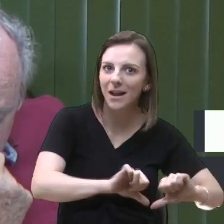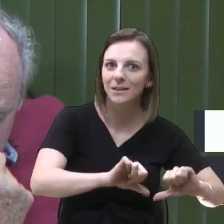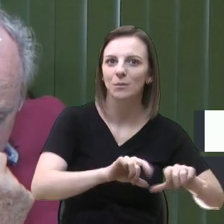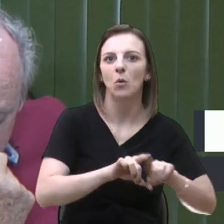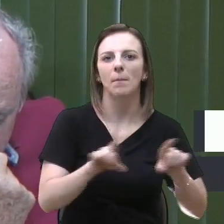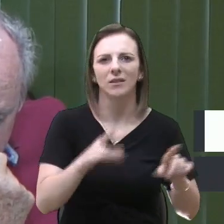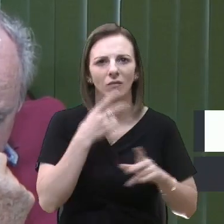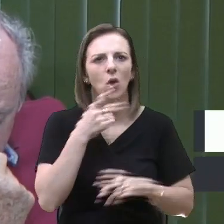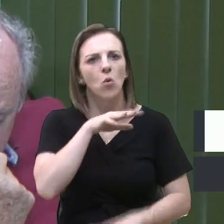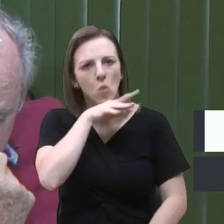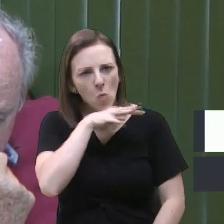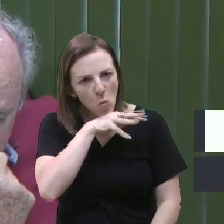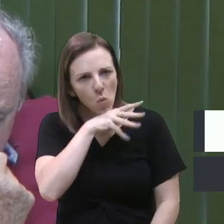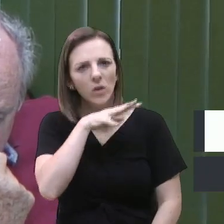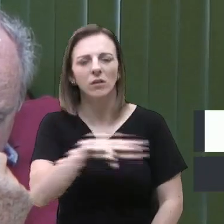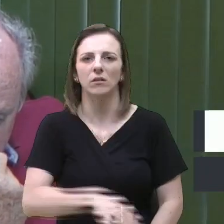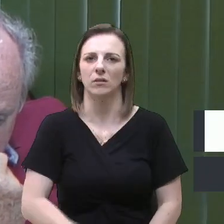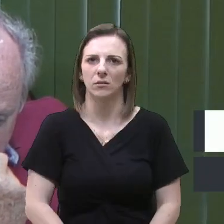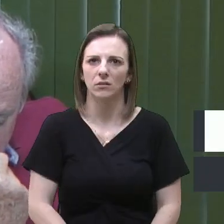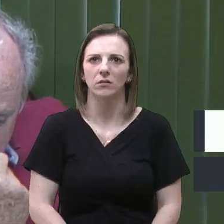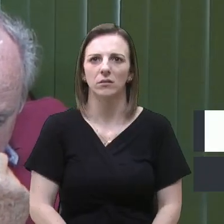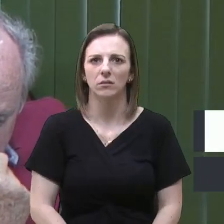pessoas que nesse sentido deu para entender.